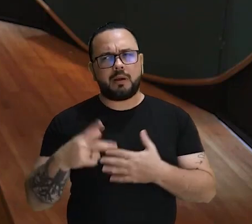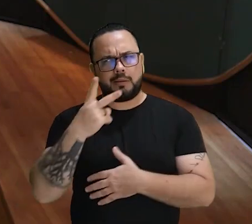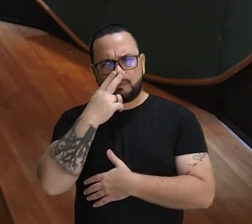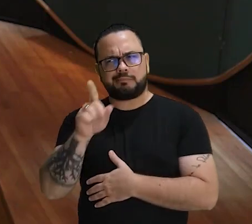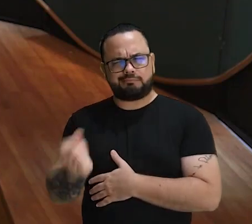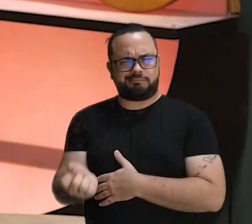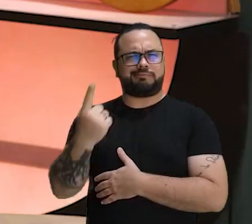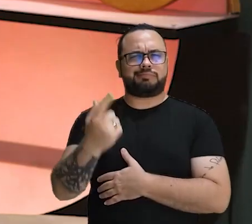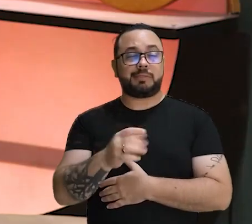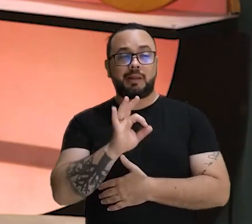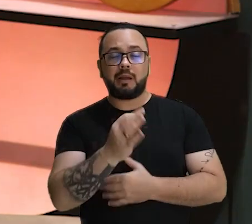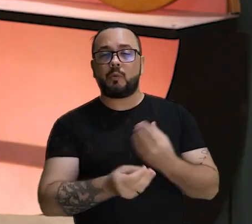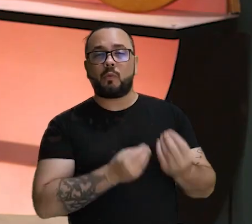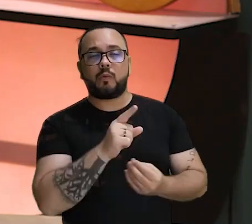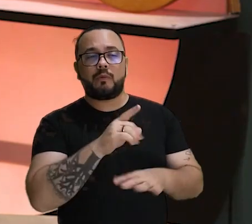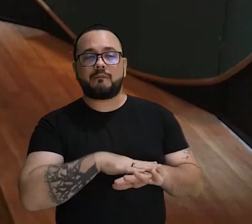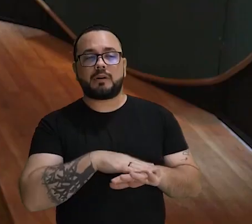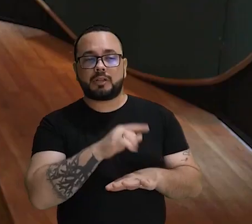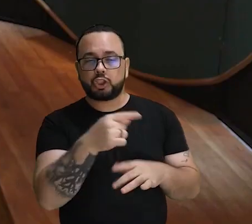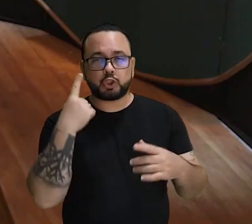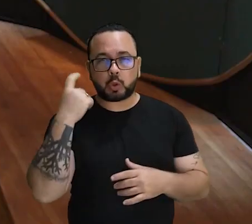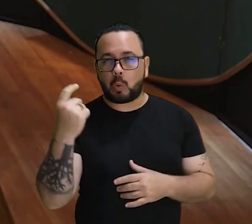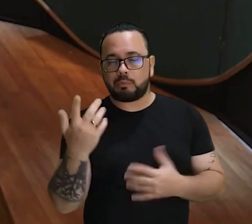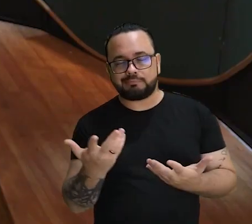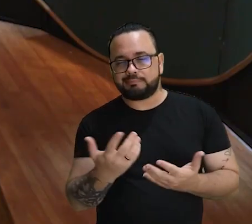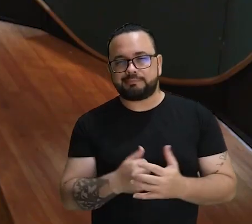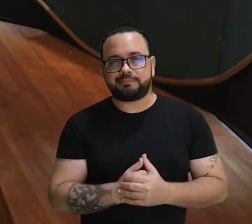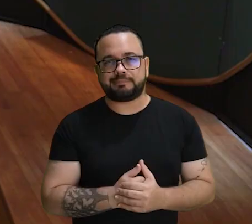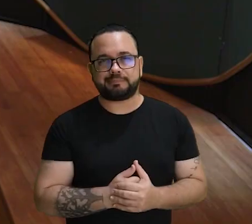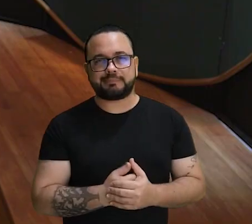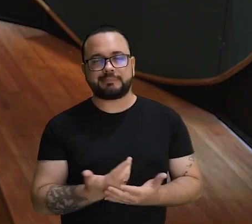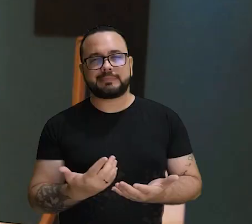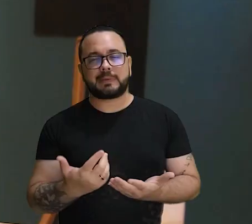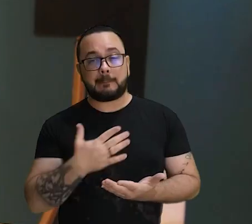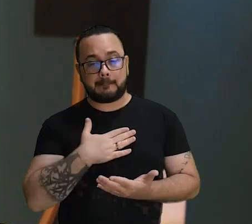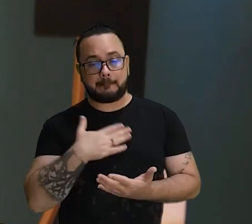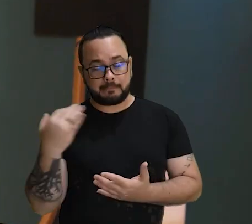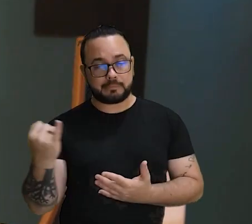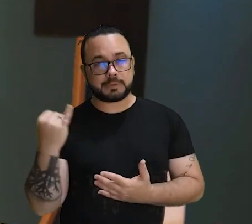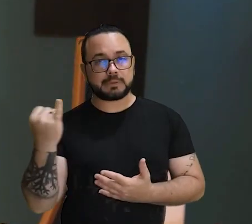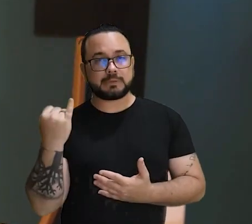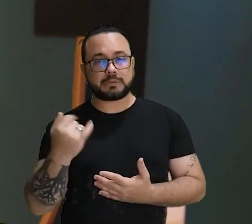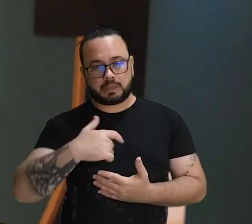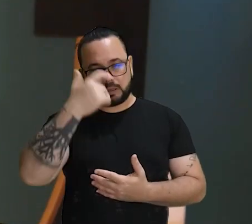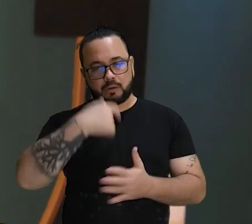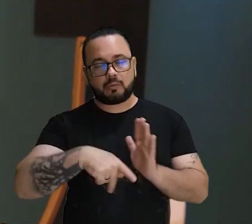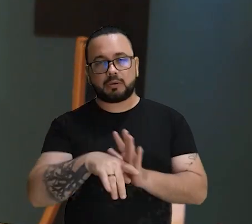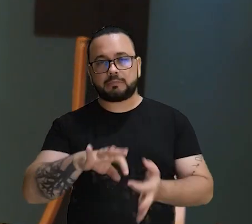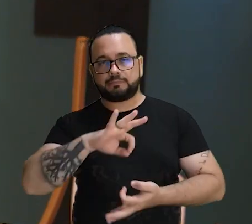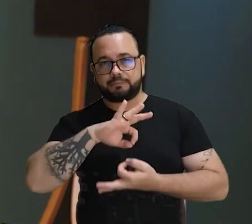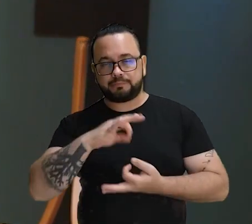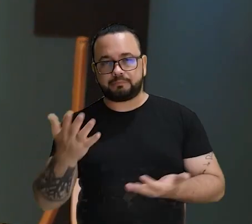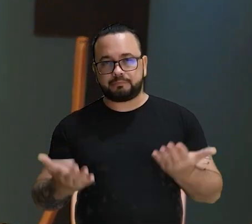subjetivas às vezes. Muito subjetivas. E como é que você bota esse som, né? Tipo assim. Como é que faz? É, então assim, você fica. Para mim é importante, até como libriana,